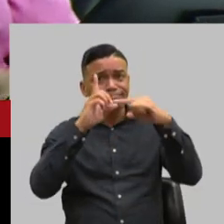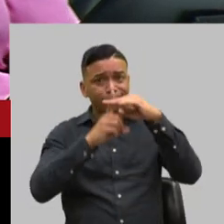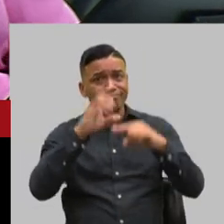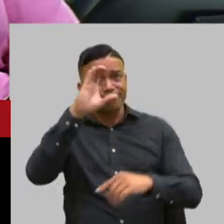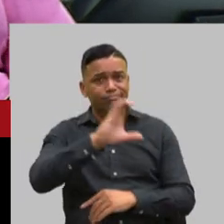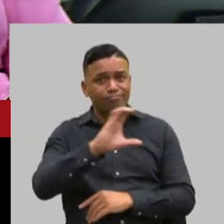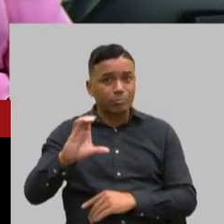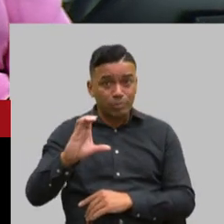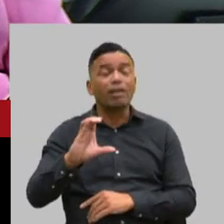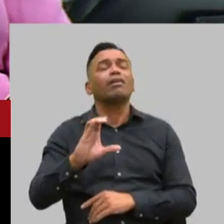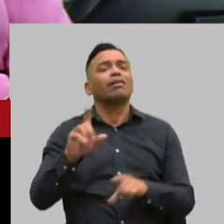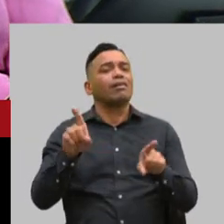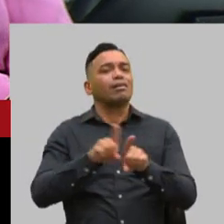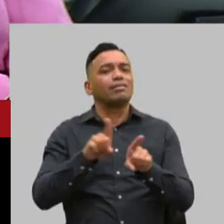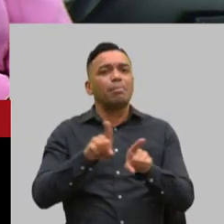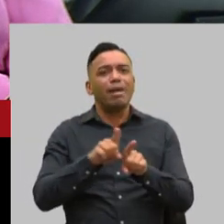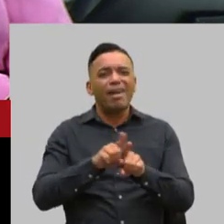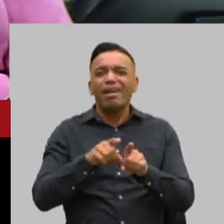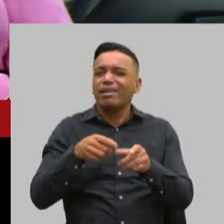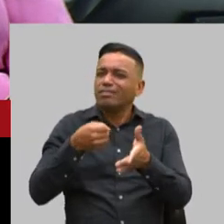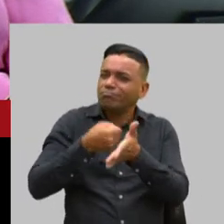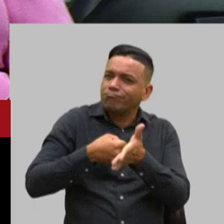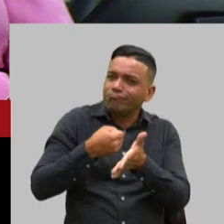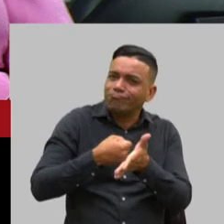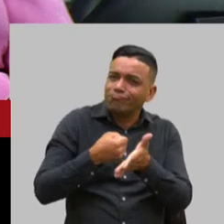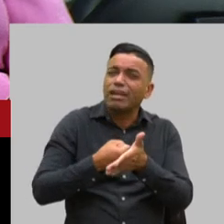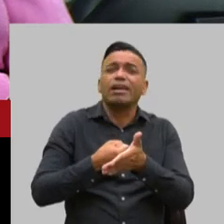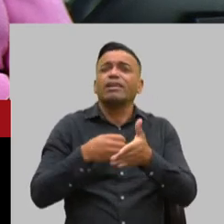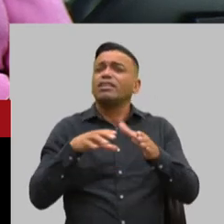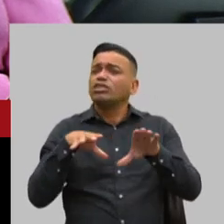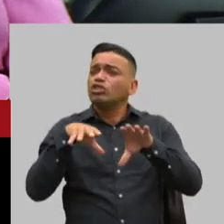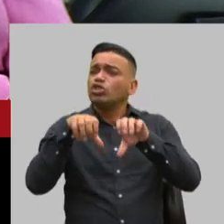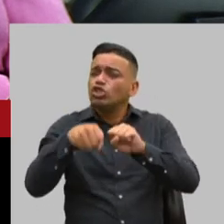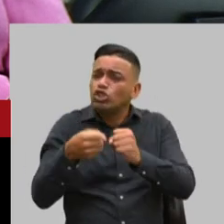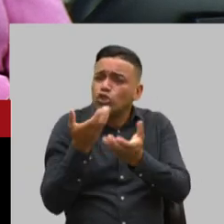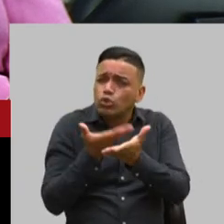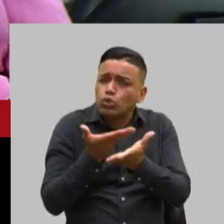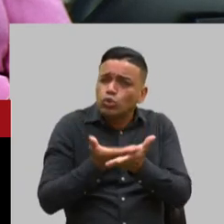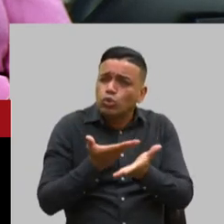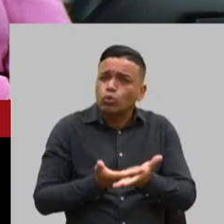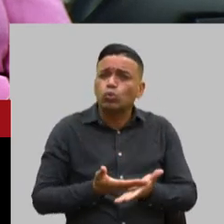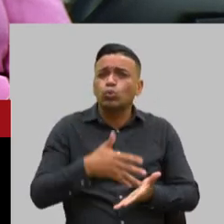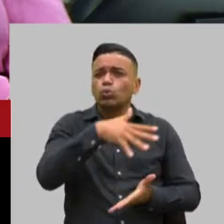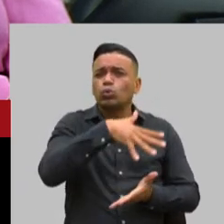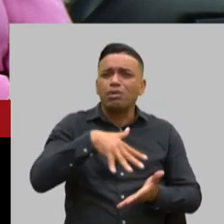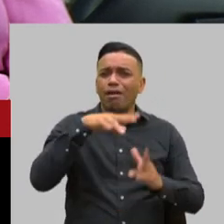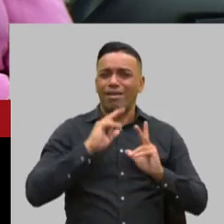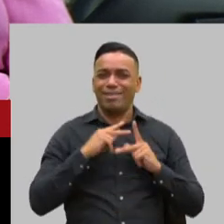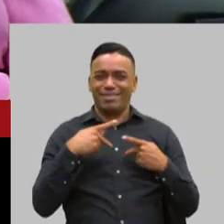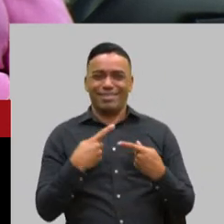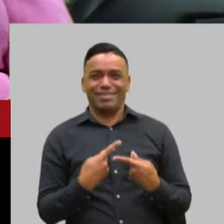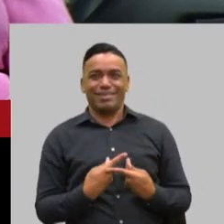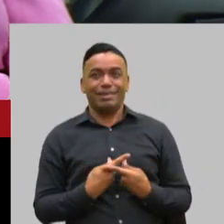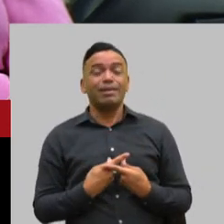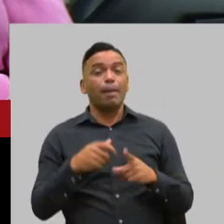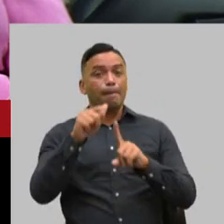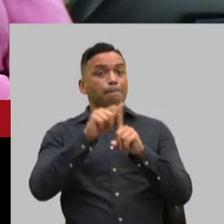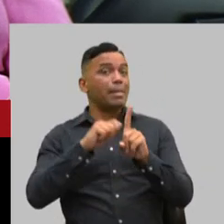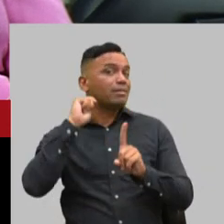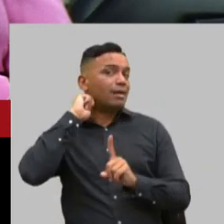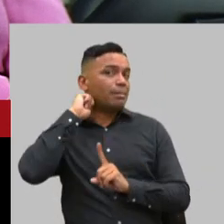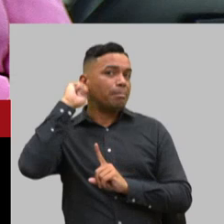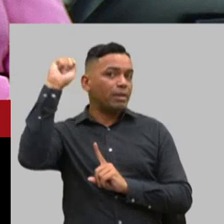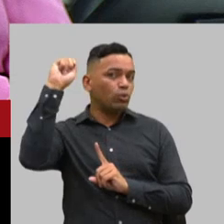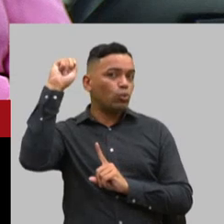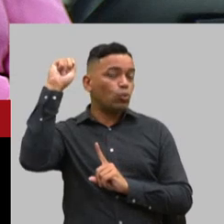seu cultivo das letras e de sua sólida formação humanística. Em abril deste ano, Dom